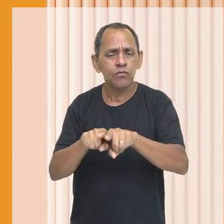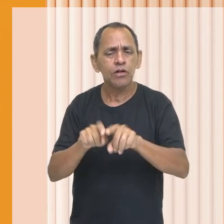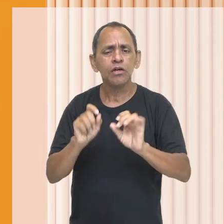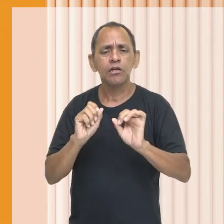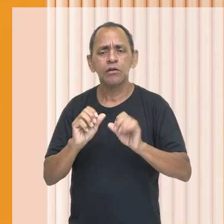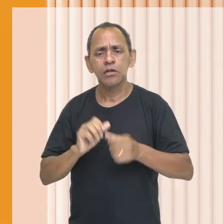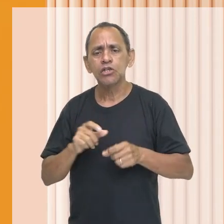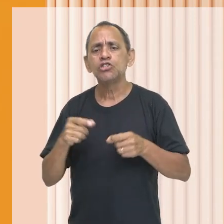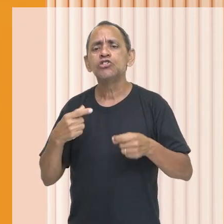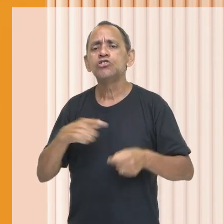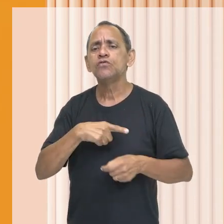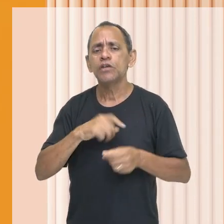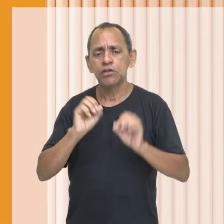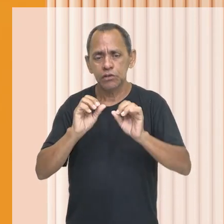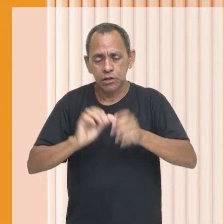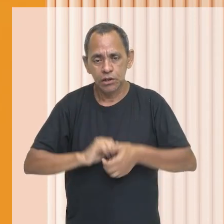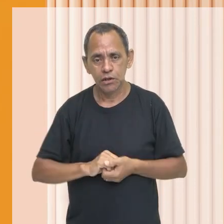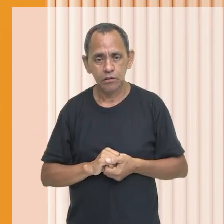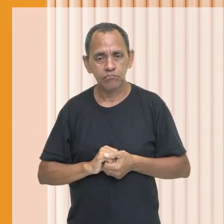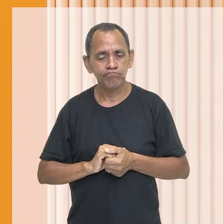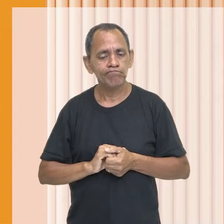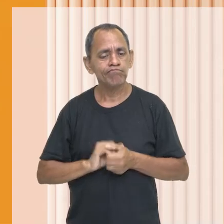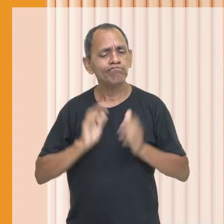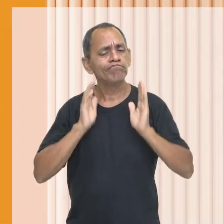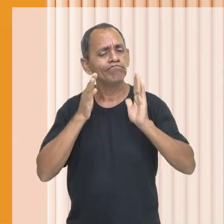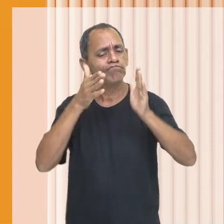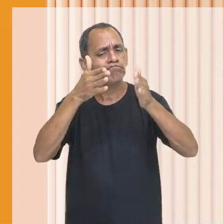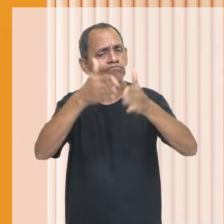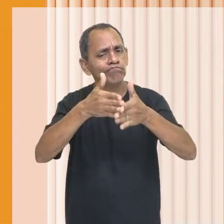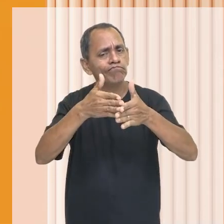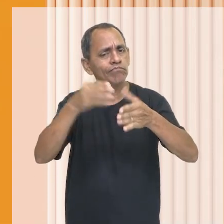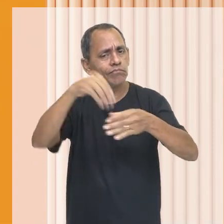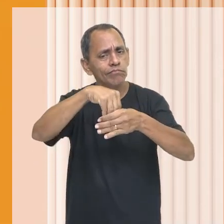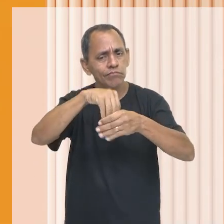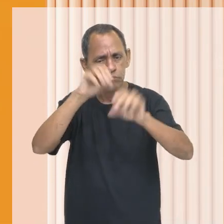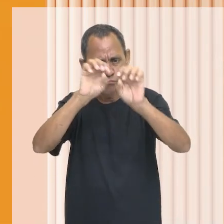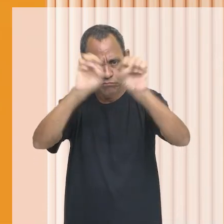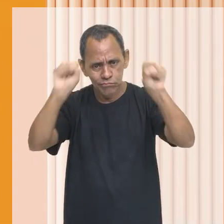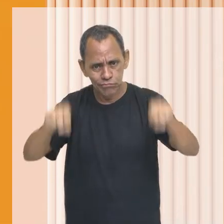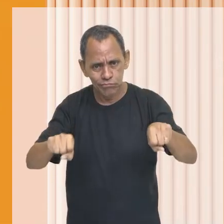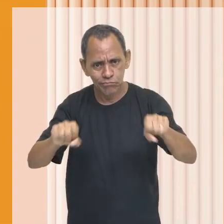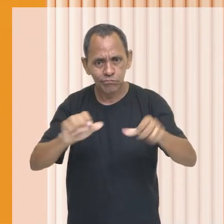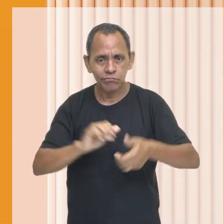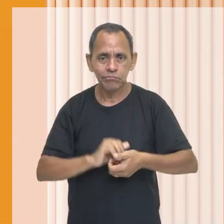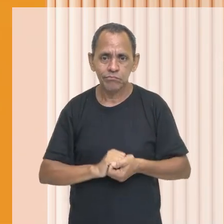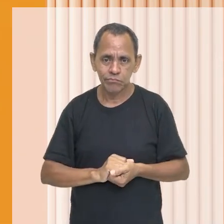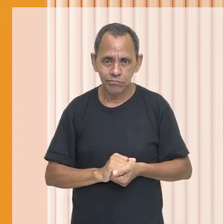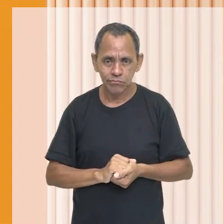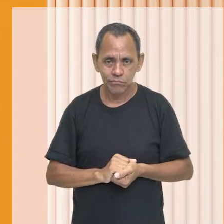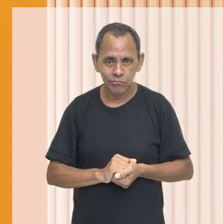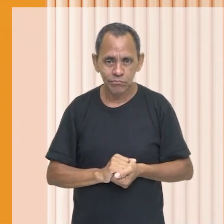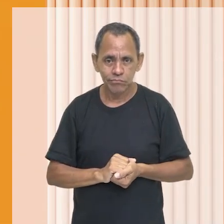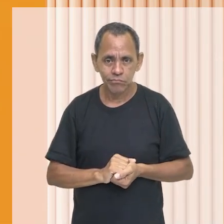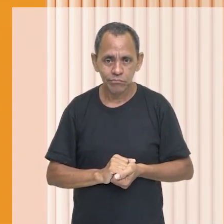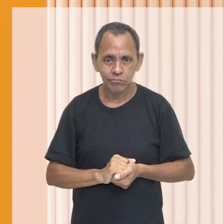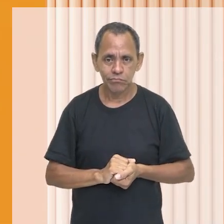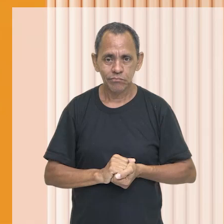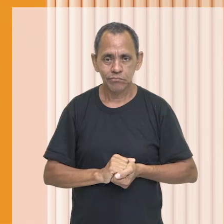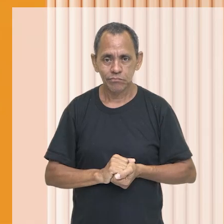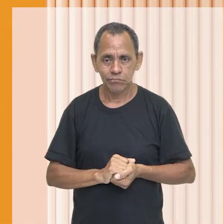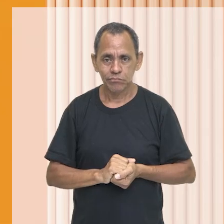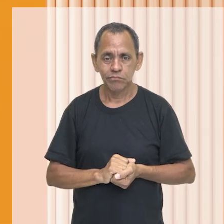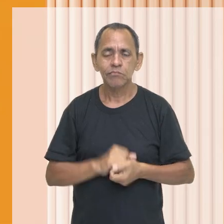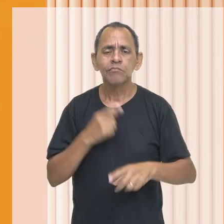narrativas especificamente dentro desses sistemas de casta, né? Por quê? Porque é dentro